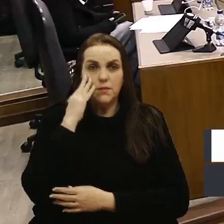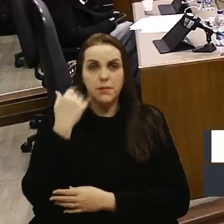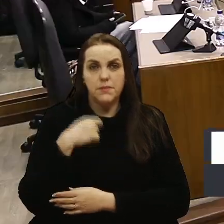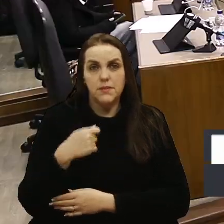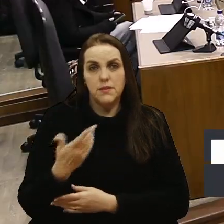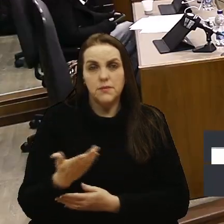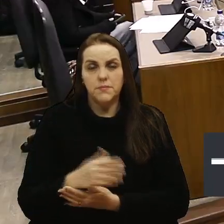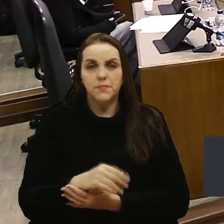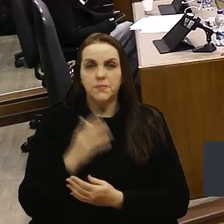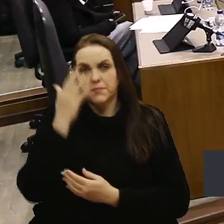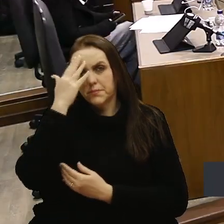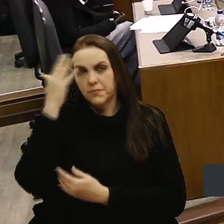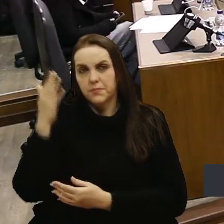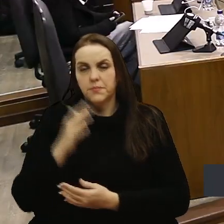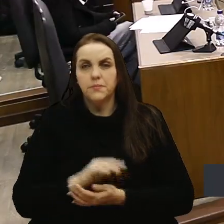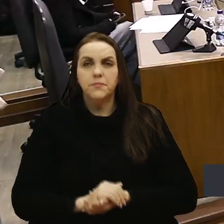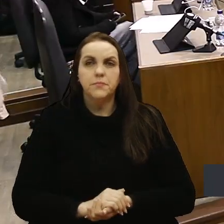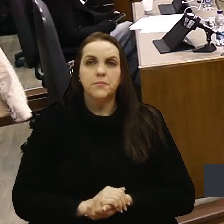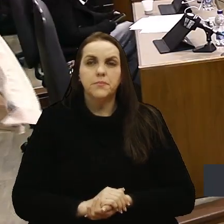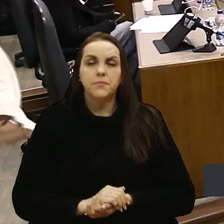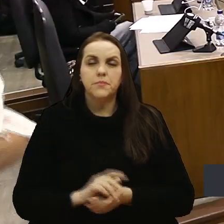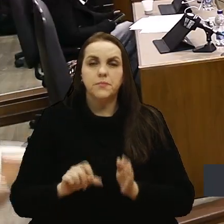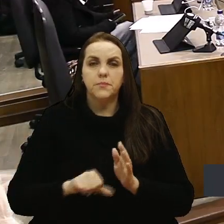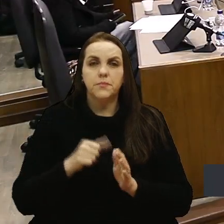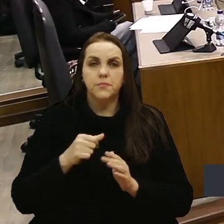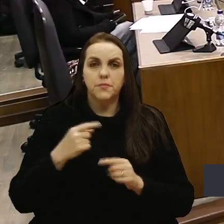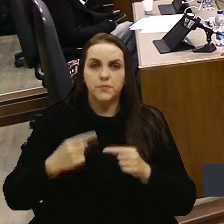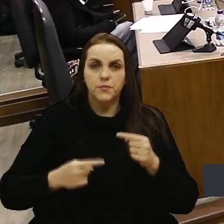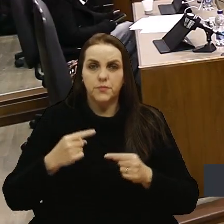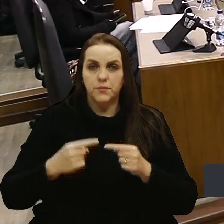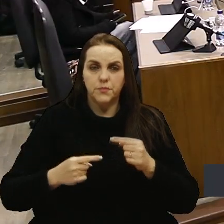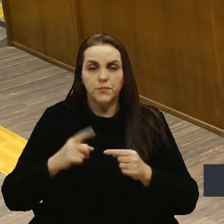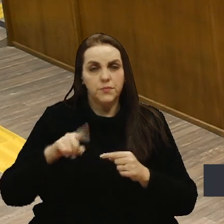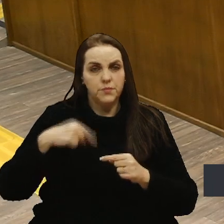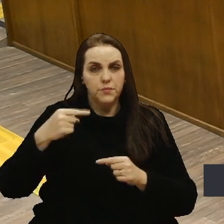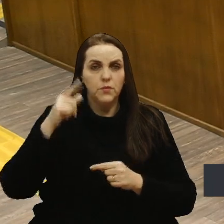Obrigado, vereador. A próxima inscrita em discussão, vereador Lucas Carenhato. Obrigado.